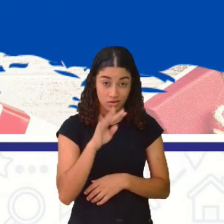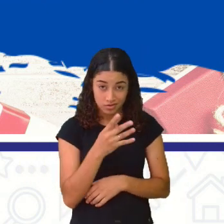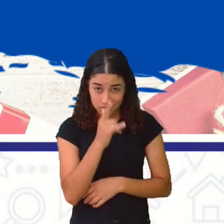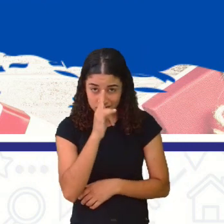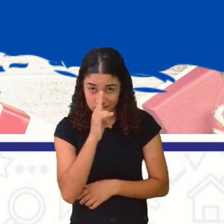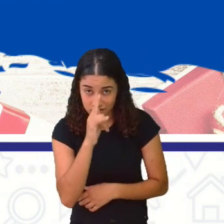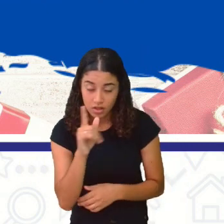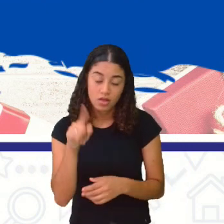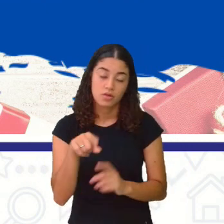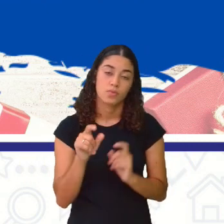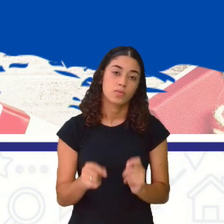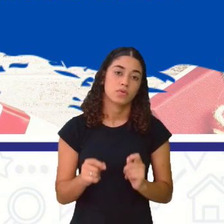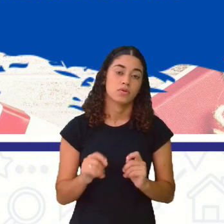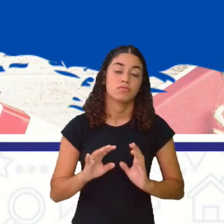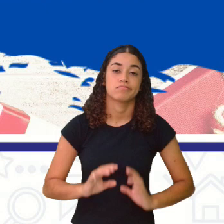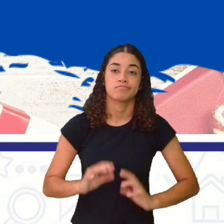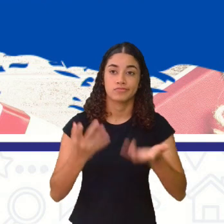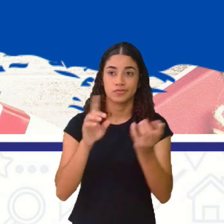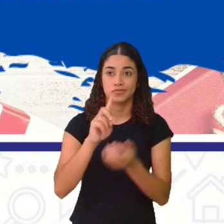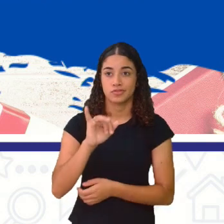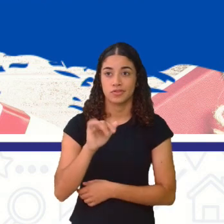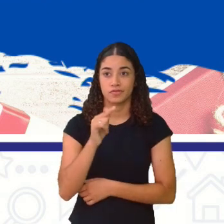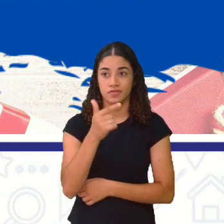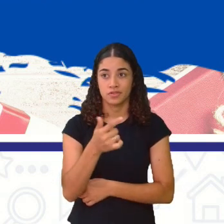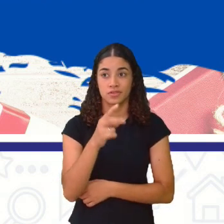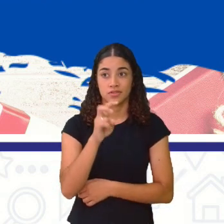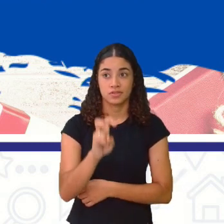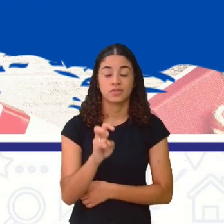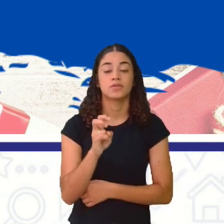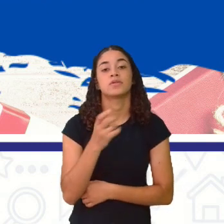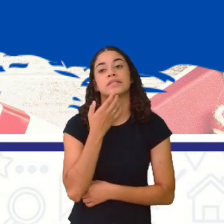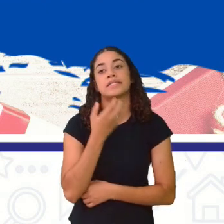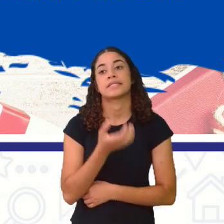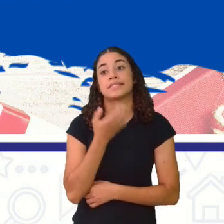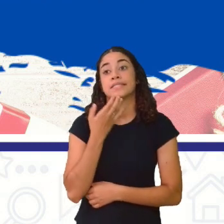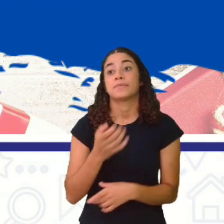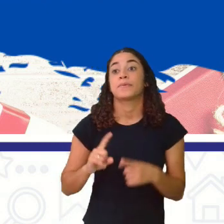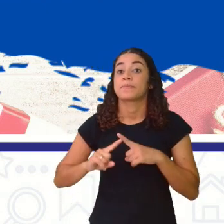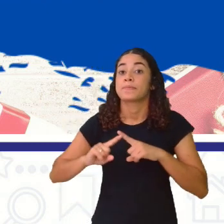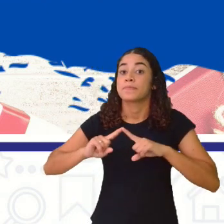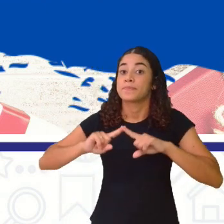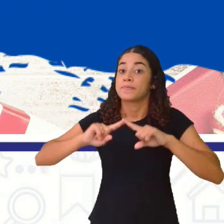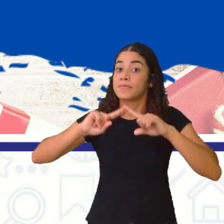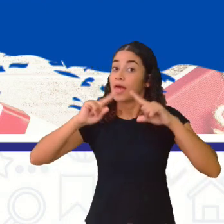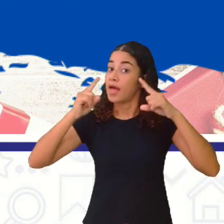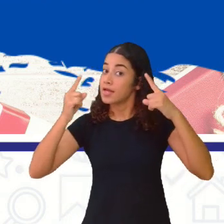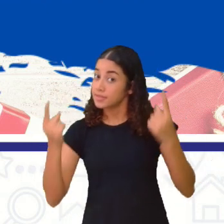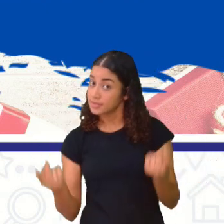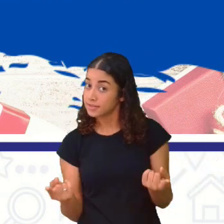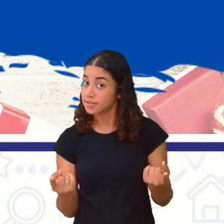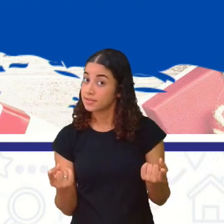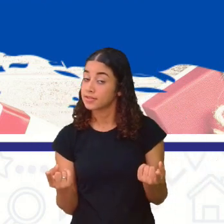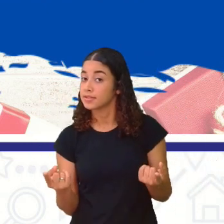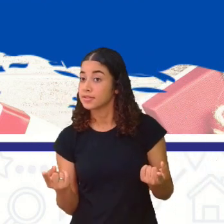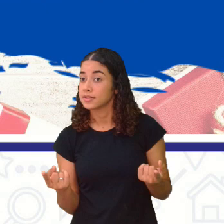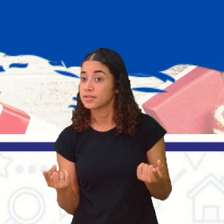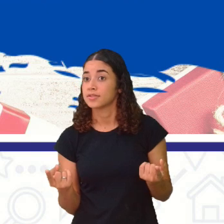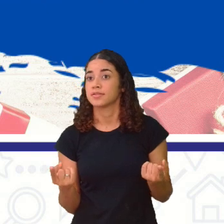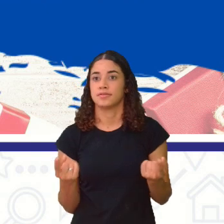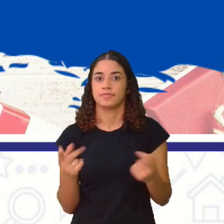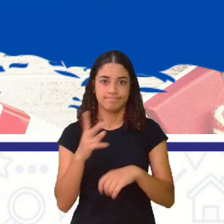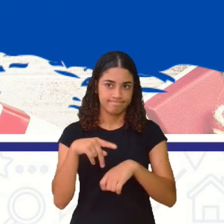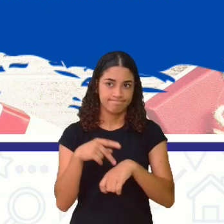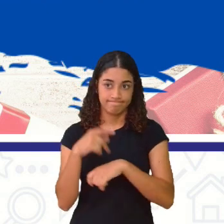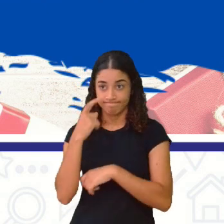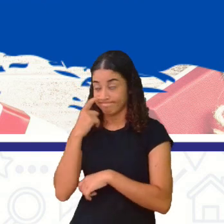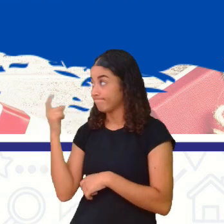gente comemora o Natal no dia 25 de dezembro. Mas, certo, nesses países,